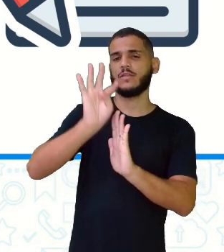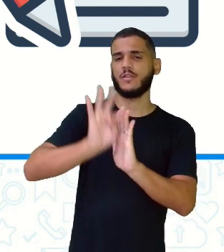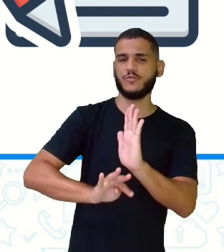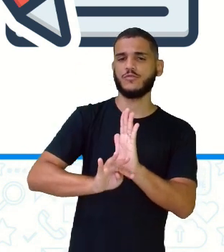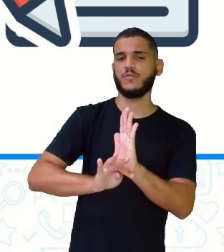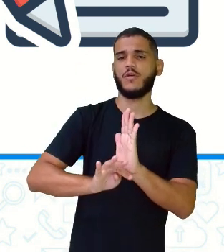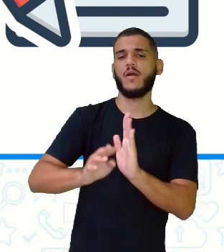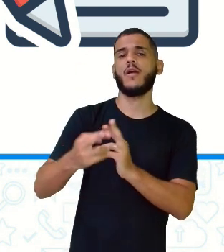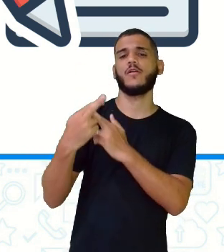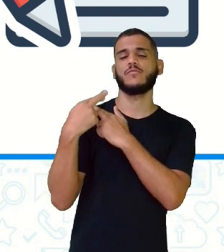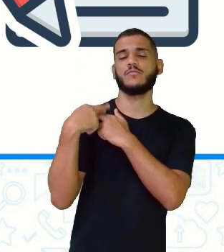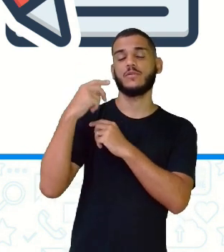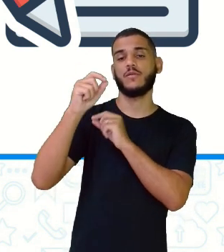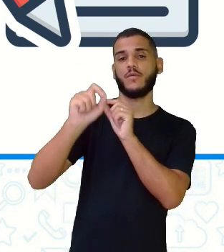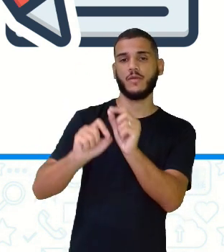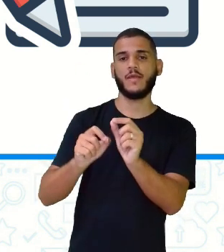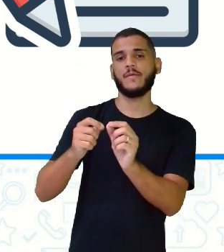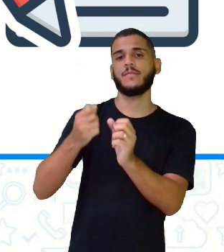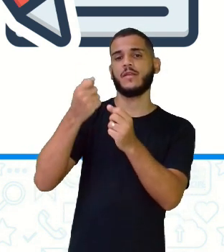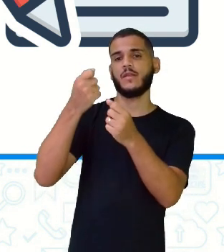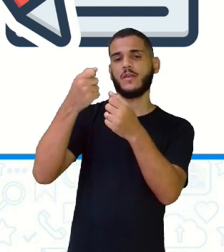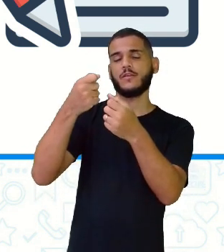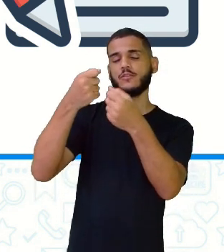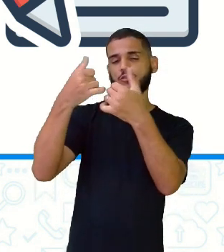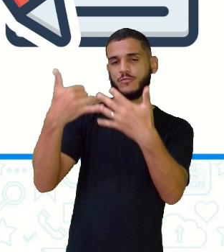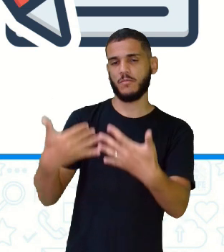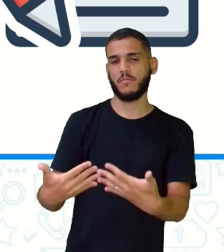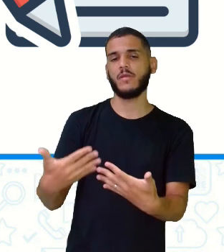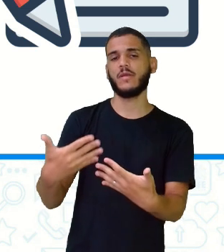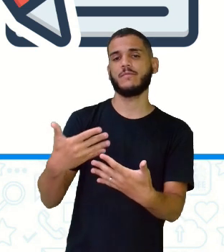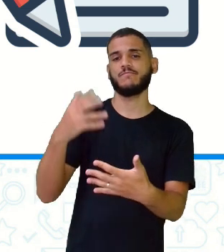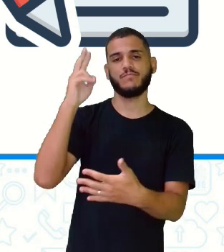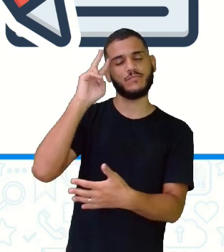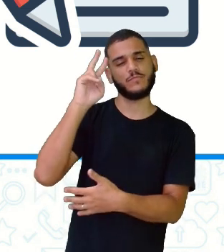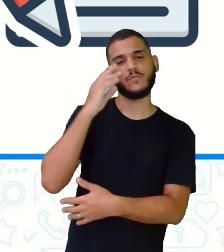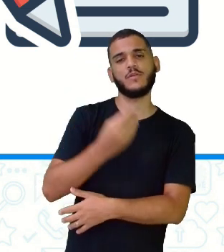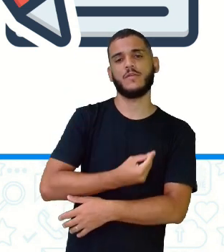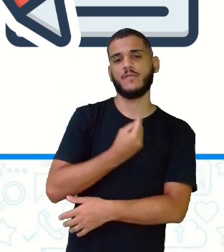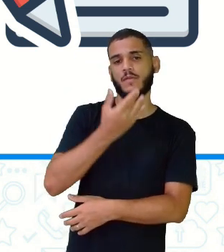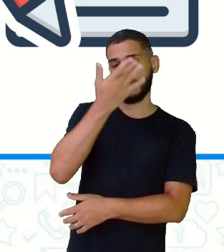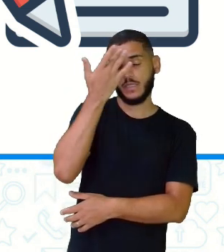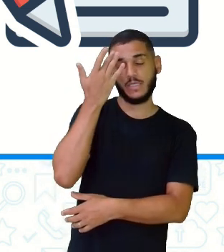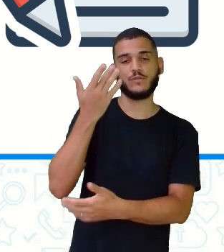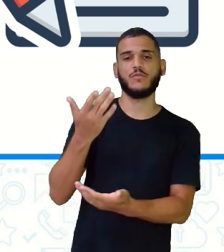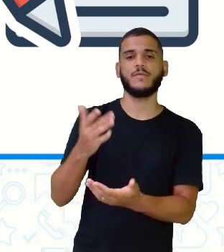uma pessoa. Geralmente são personalidades, aquilo que eu falei, né? São